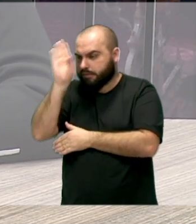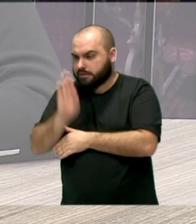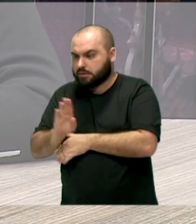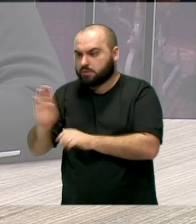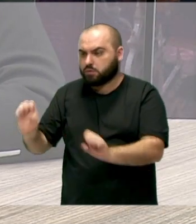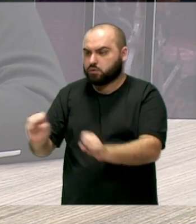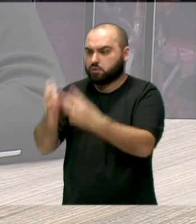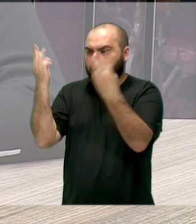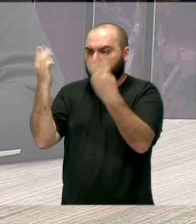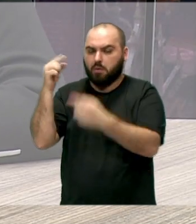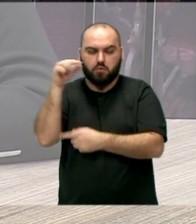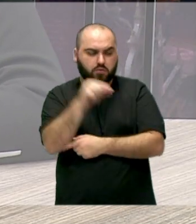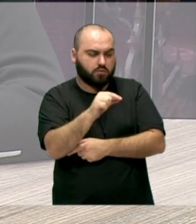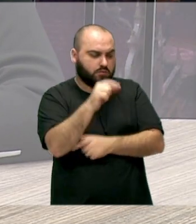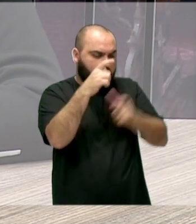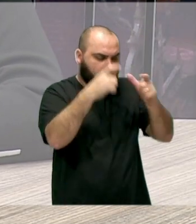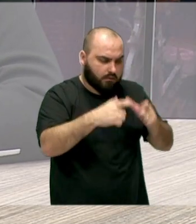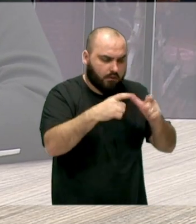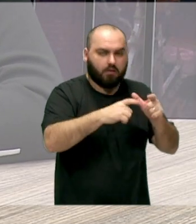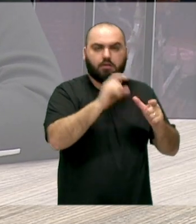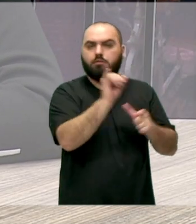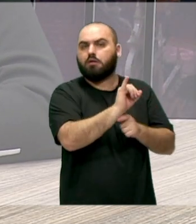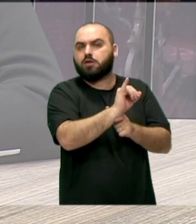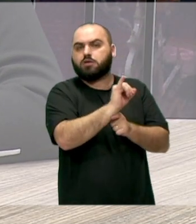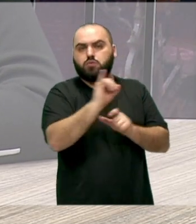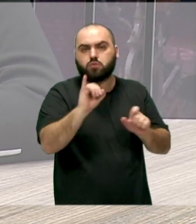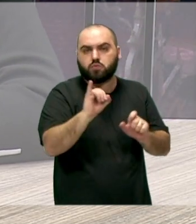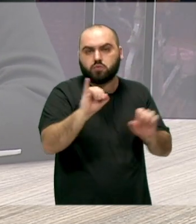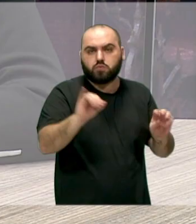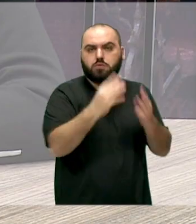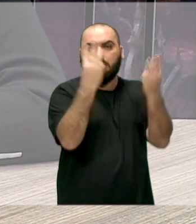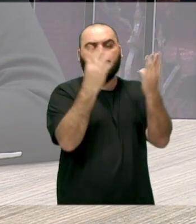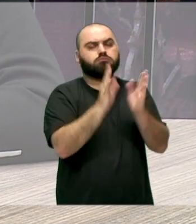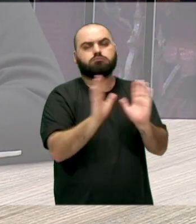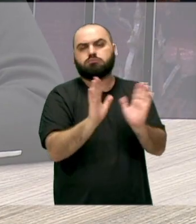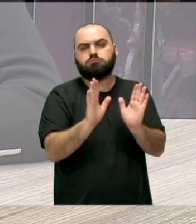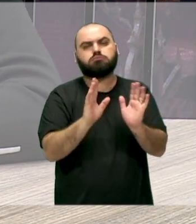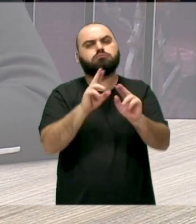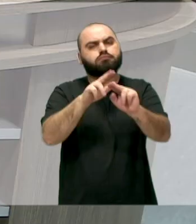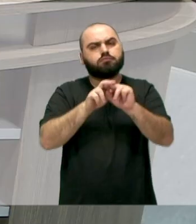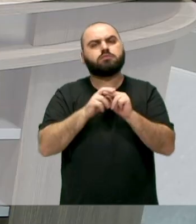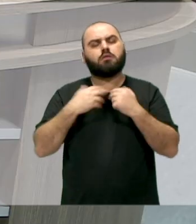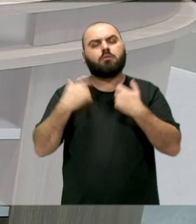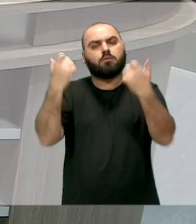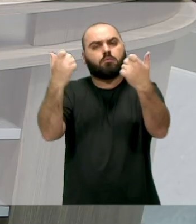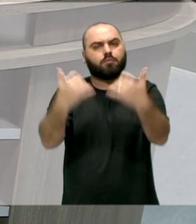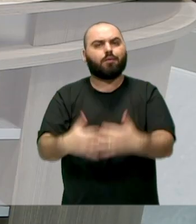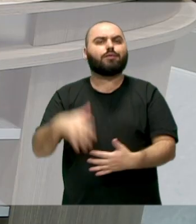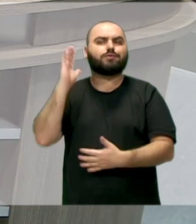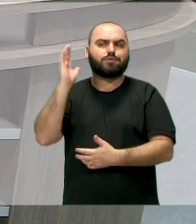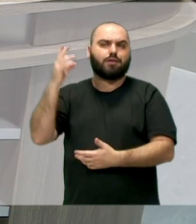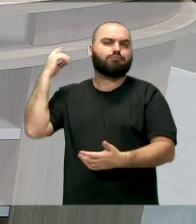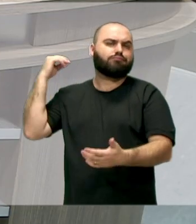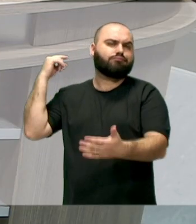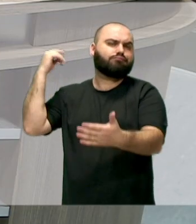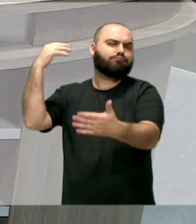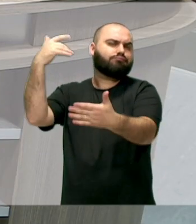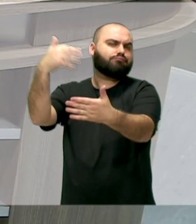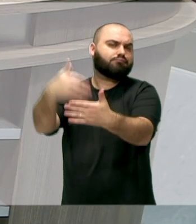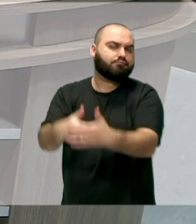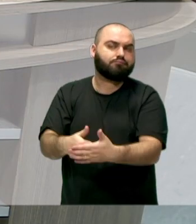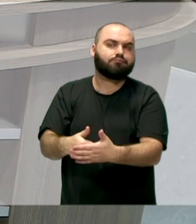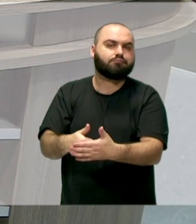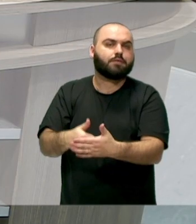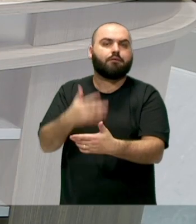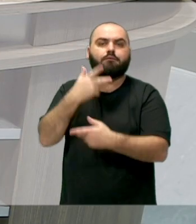show local. E eu acho que é super válido a gente explicar o porquê disso, assim. Já faz um tempo que a gente fala